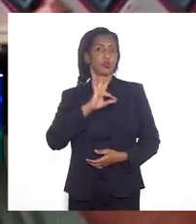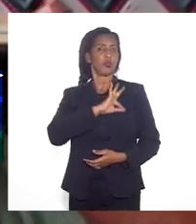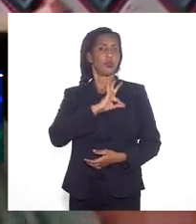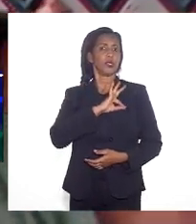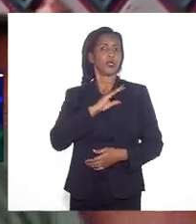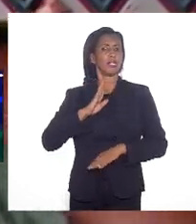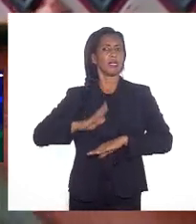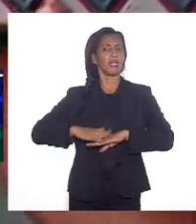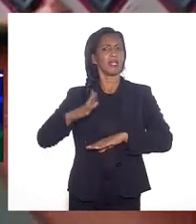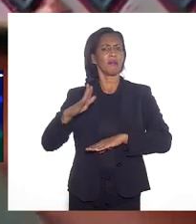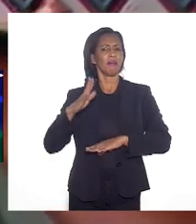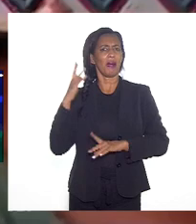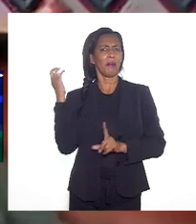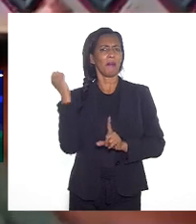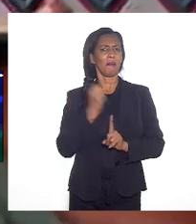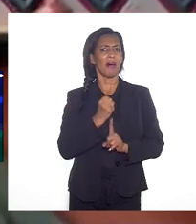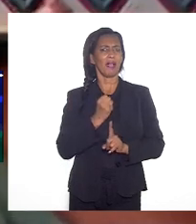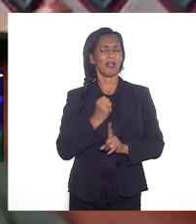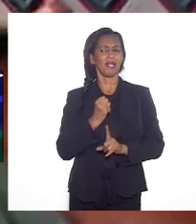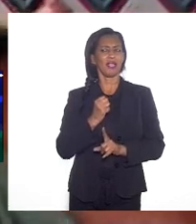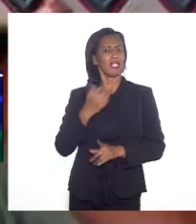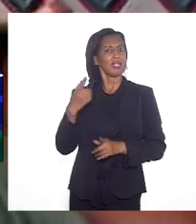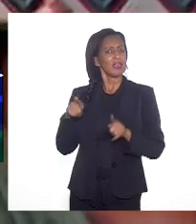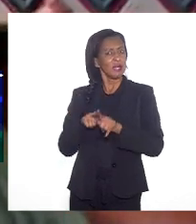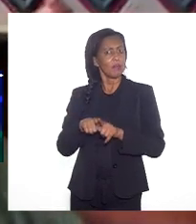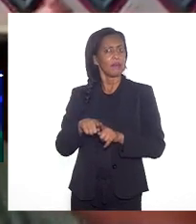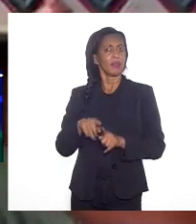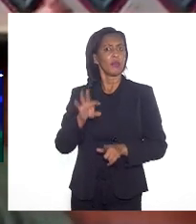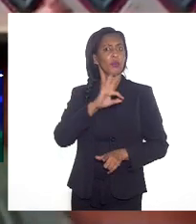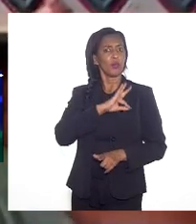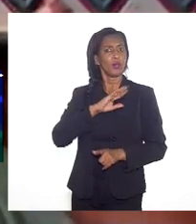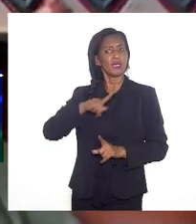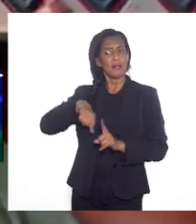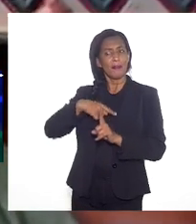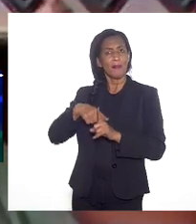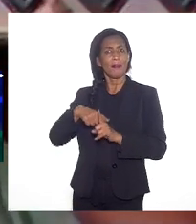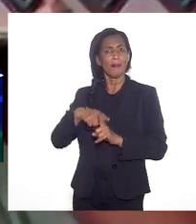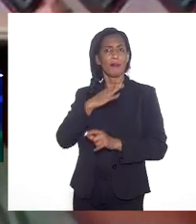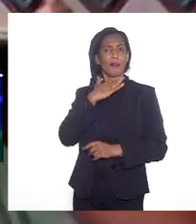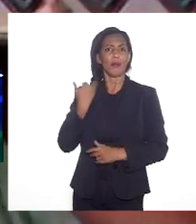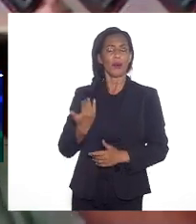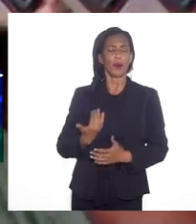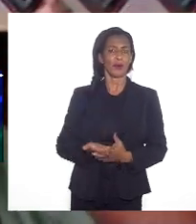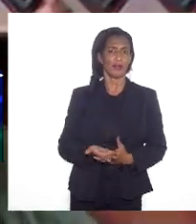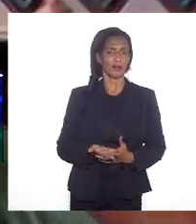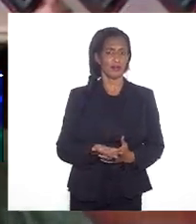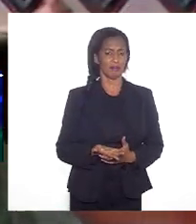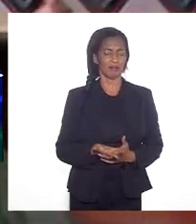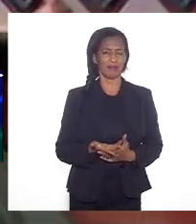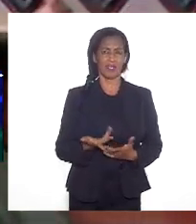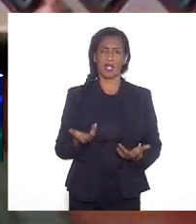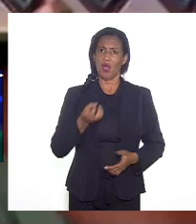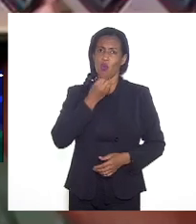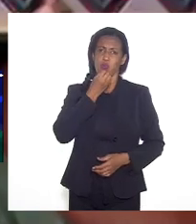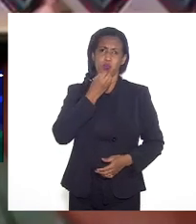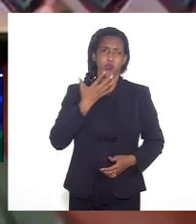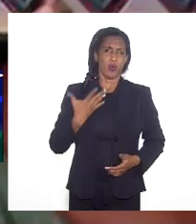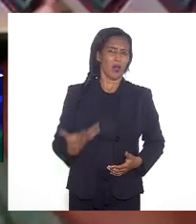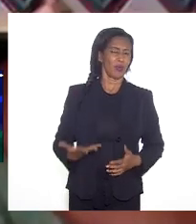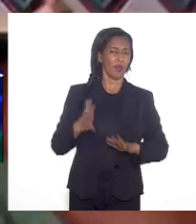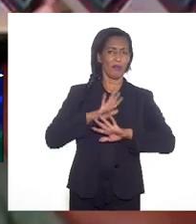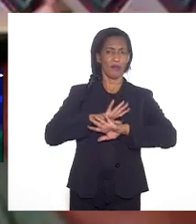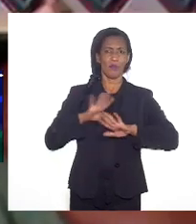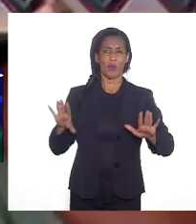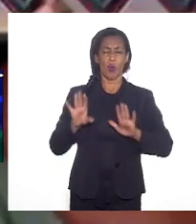mata, polícia que mais morre. Isso é extremamente desconfortável, extremamente descolado